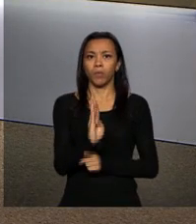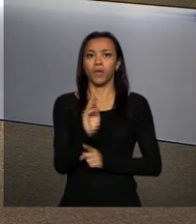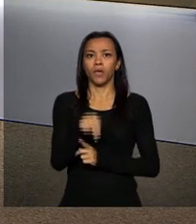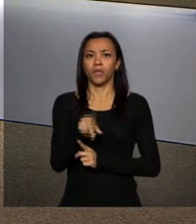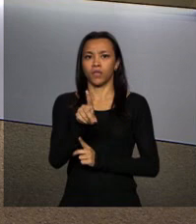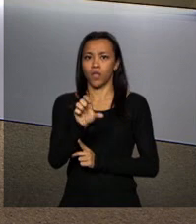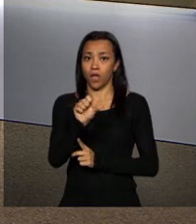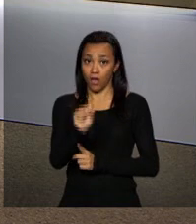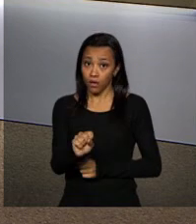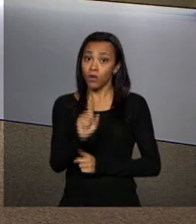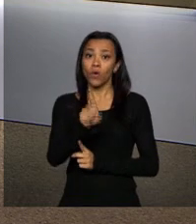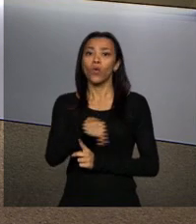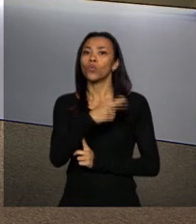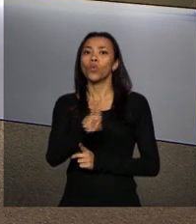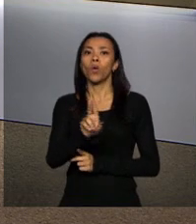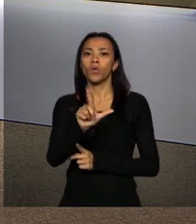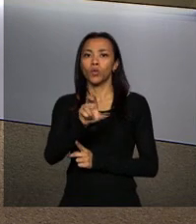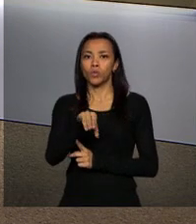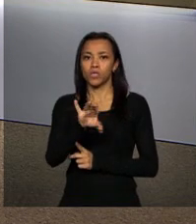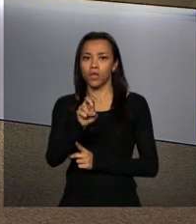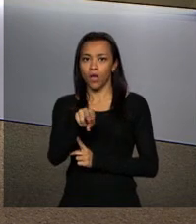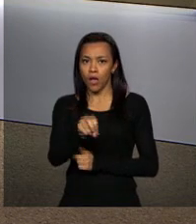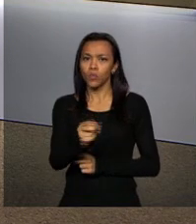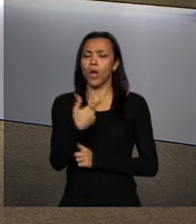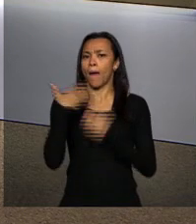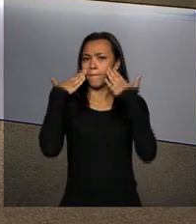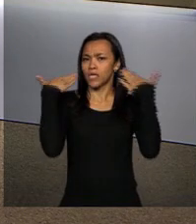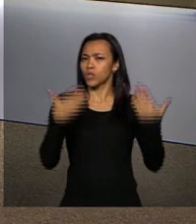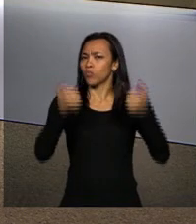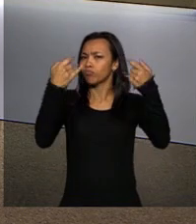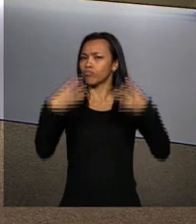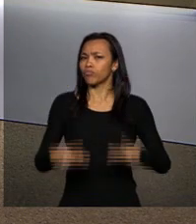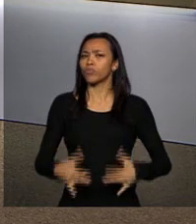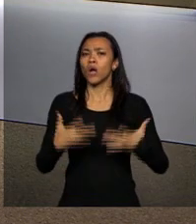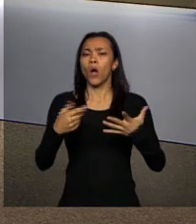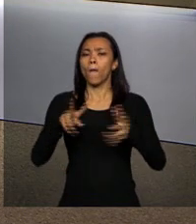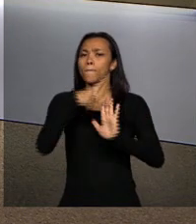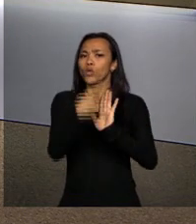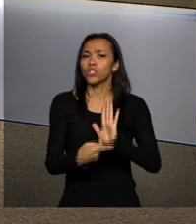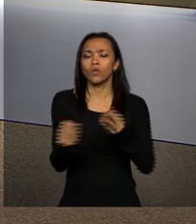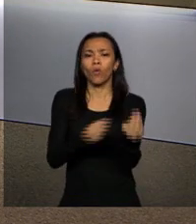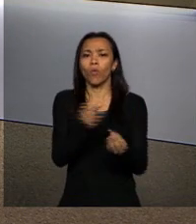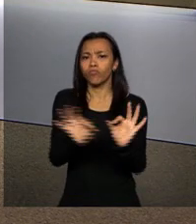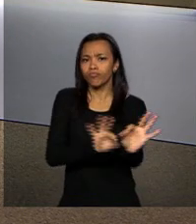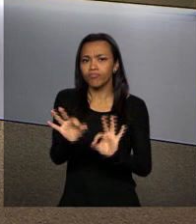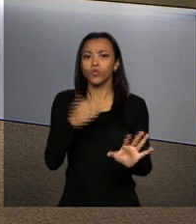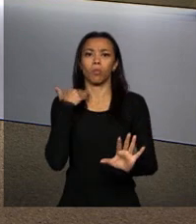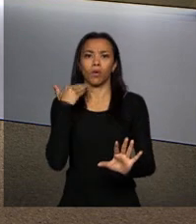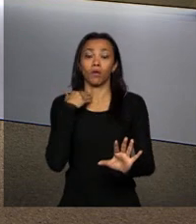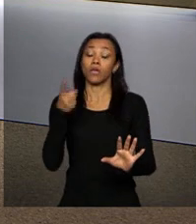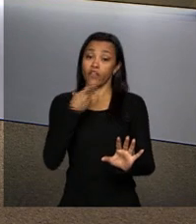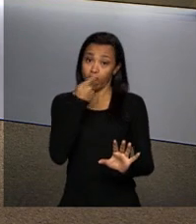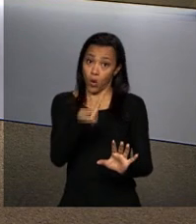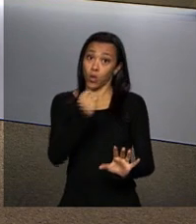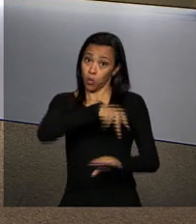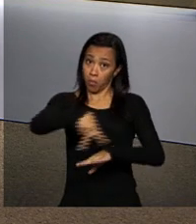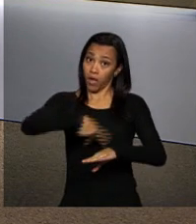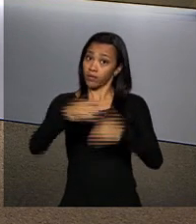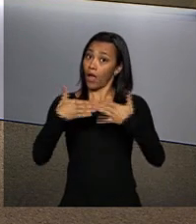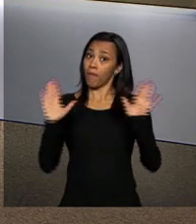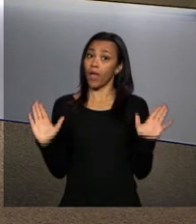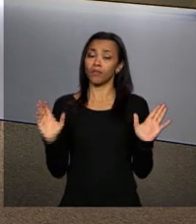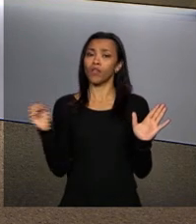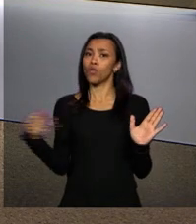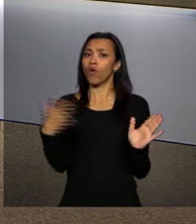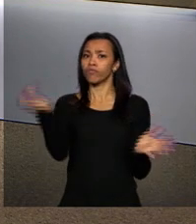social BNDS Luciano Coutinho apresentou os projetos financiados pelo banco e destacou que o país está aberto a